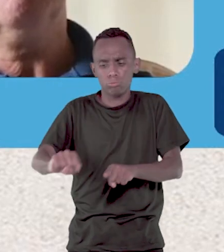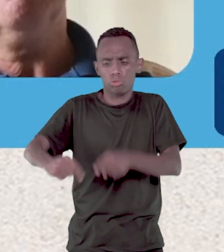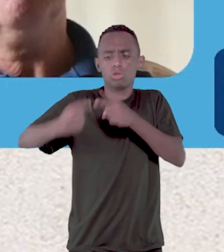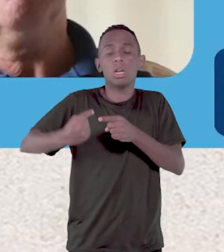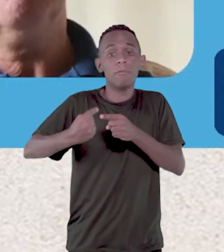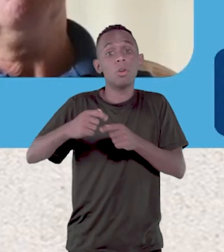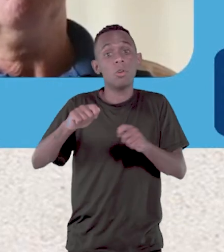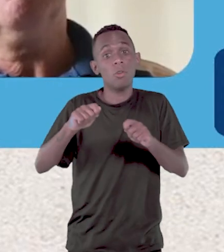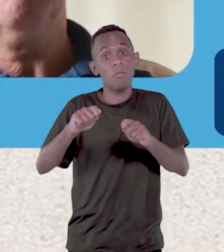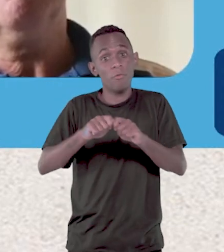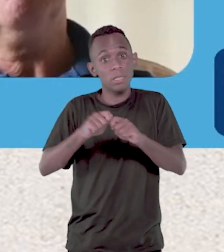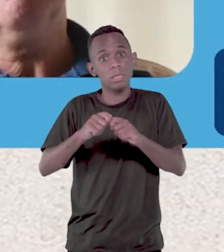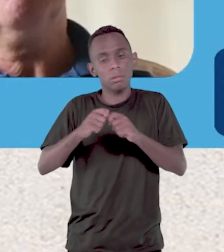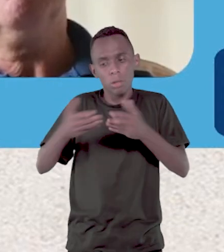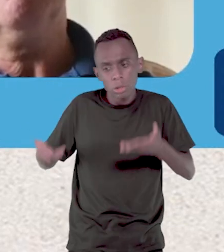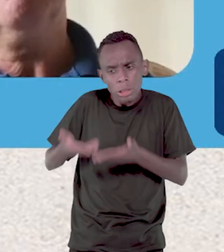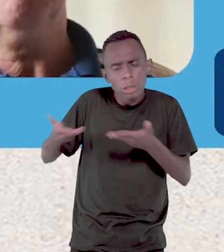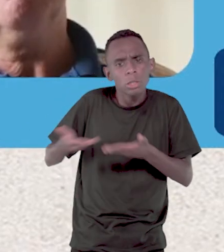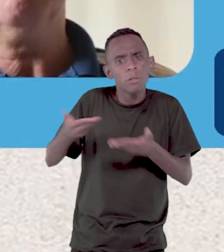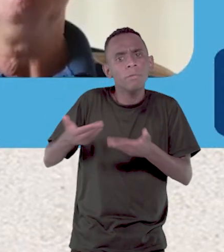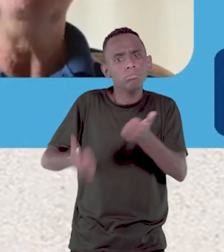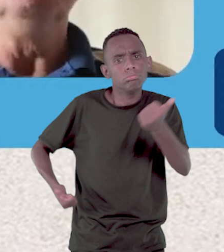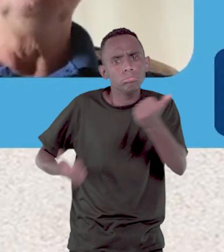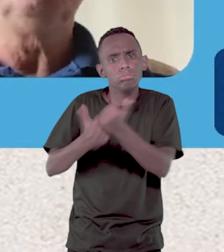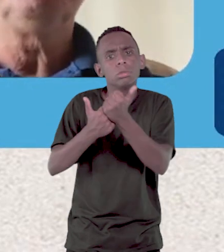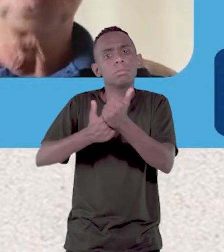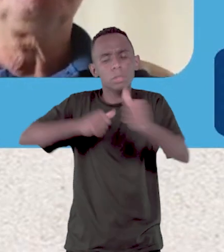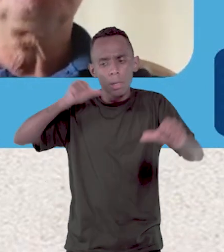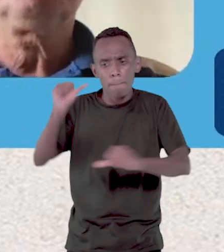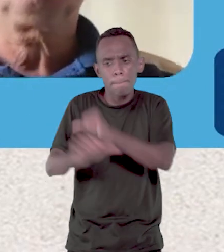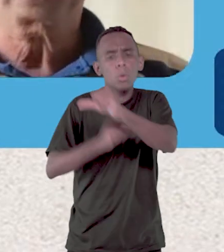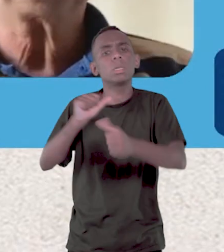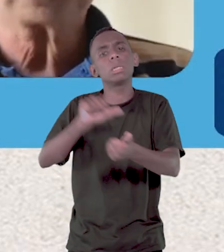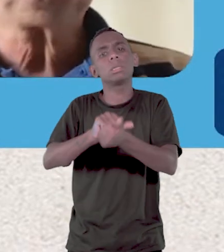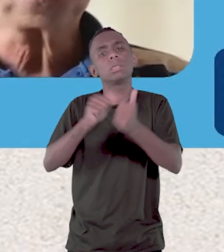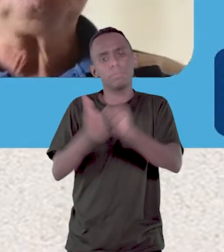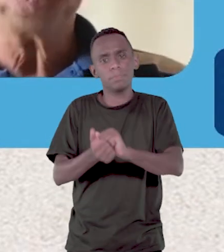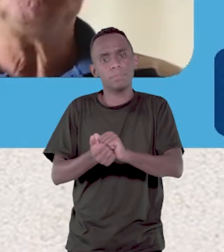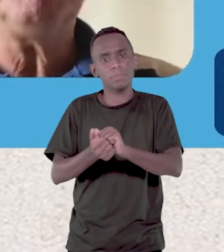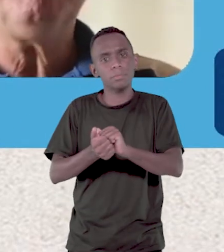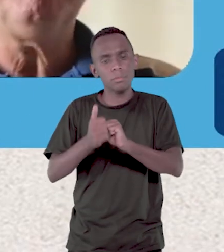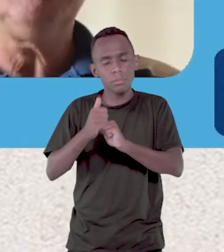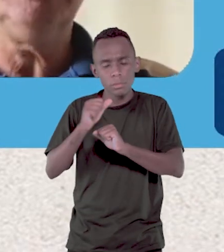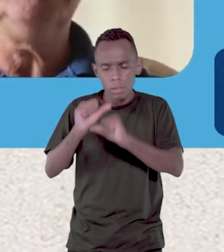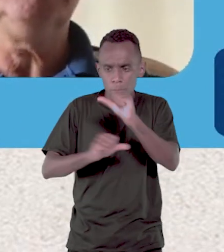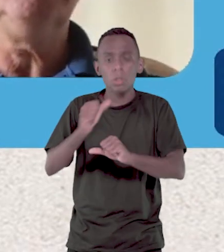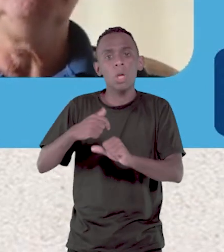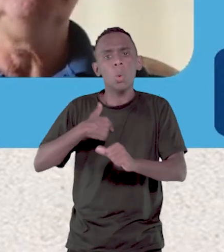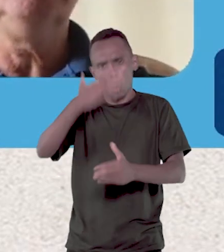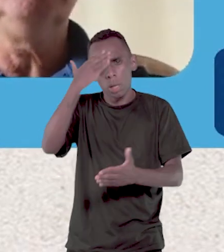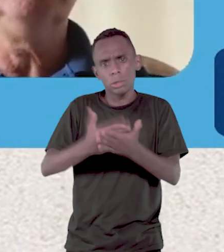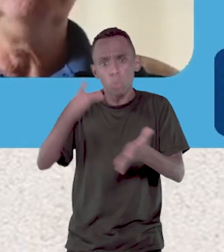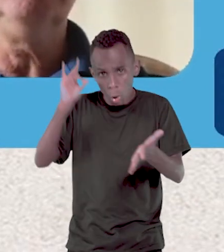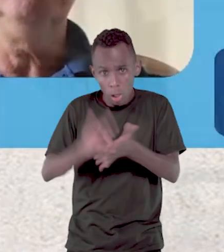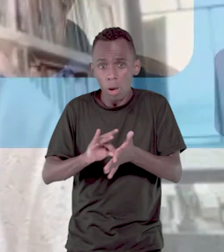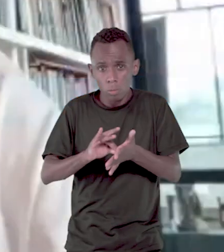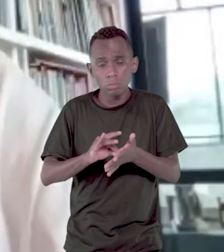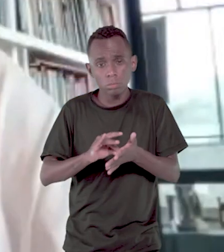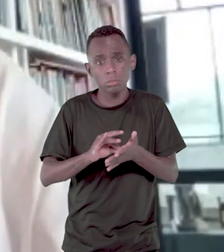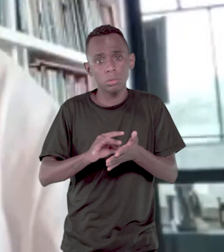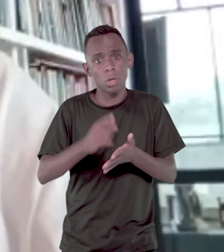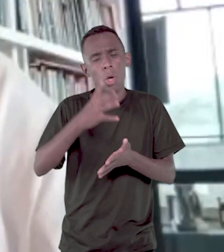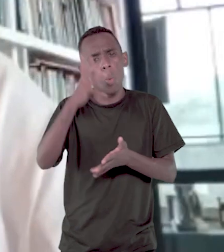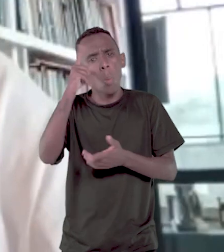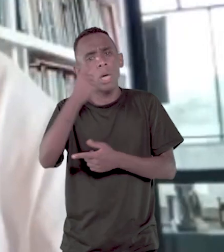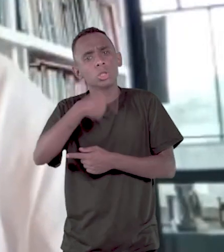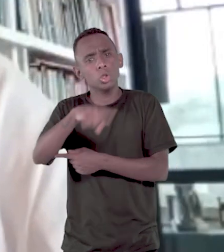tarefa de fazê-los, de contribuir para que essa situação mude. Eu estou convicto com isso, sabe, Rufato?